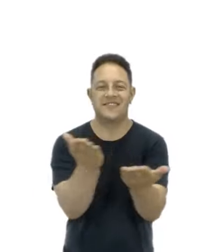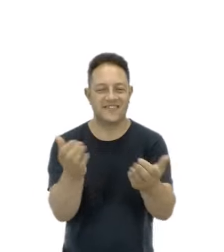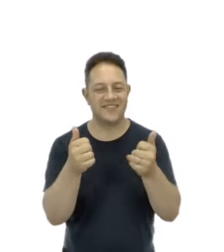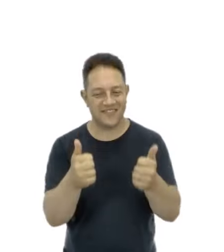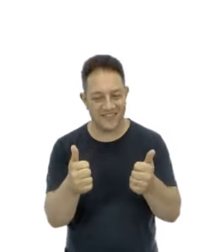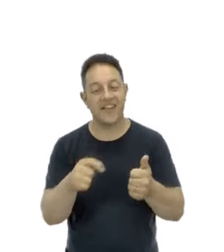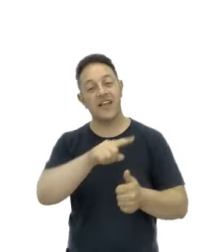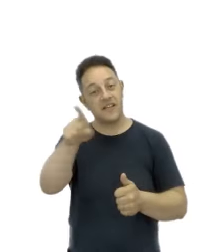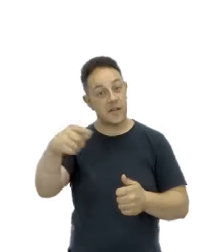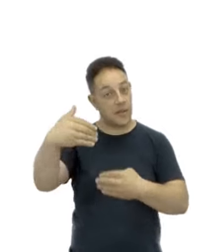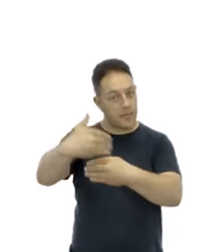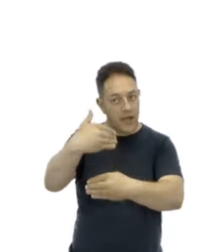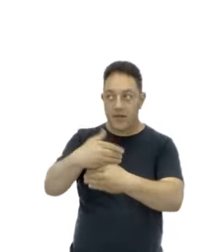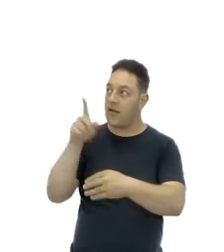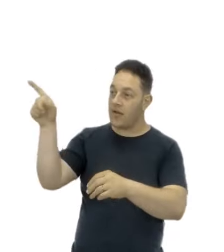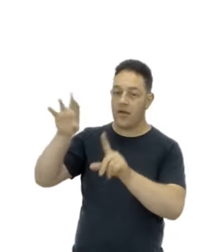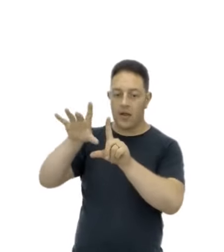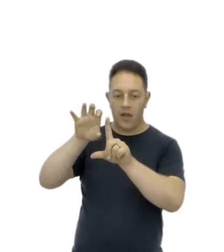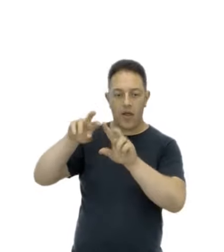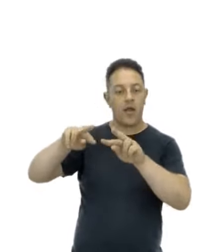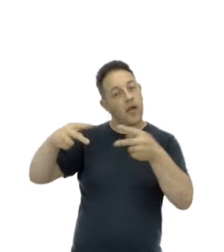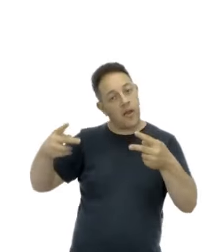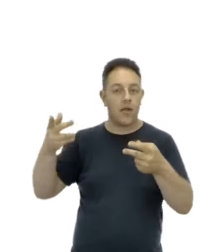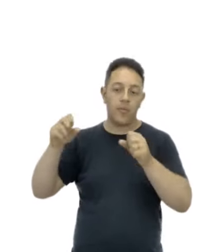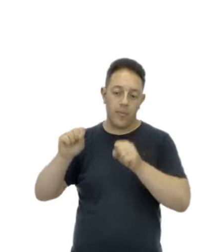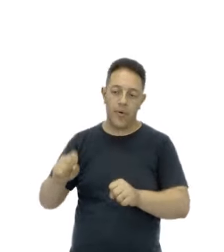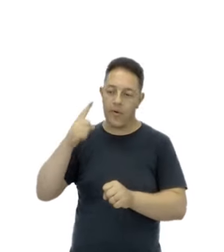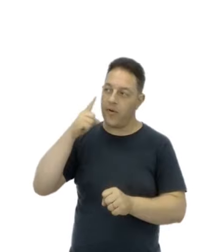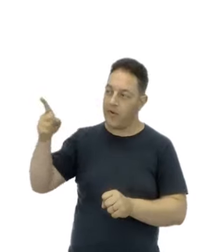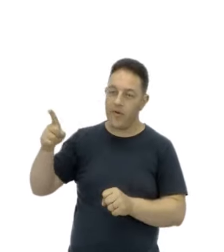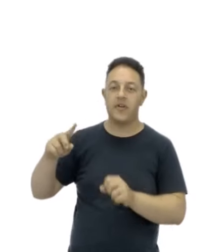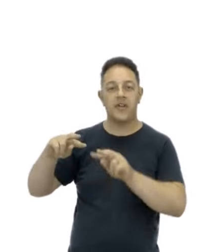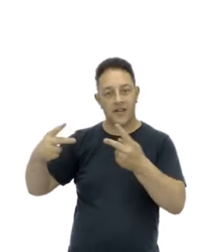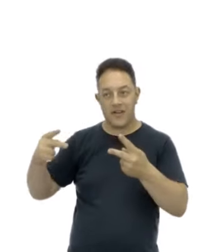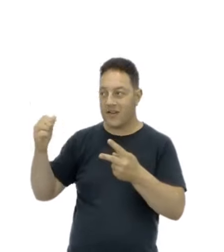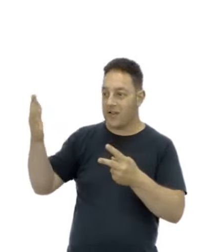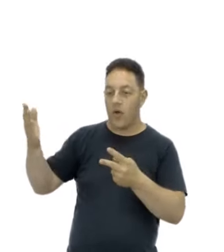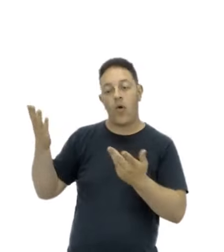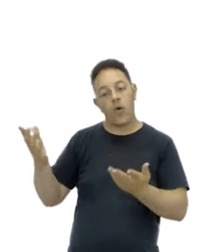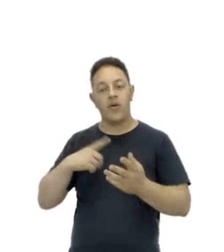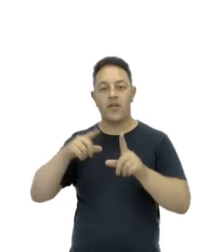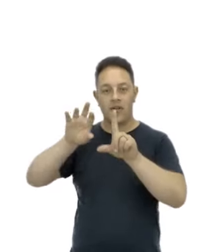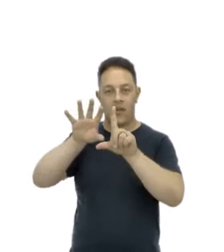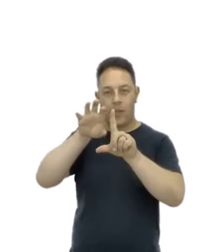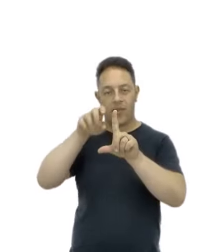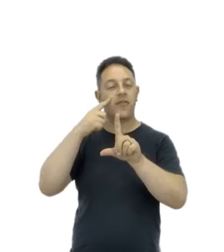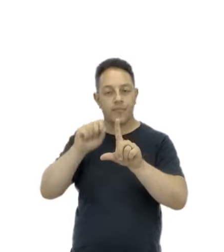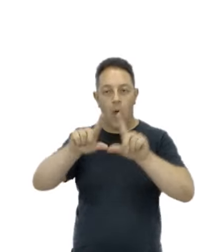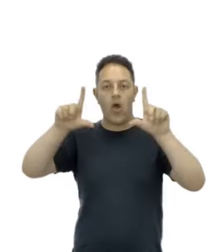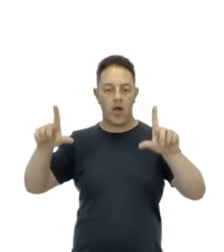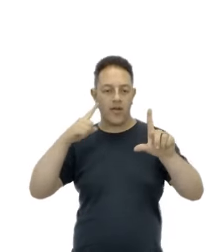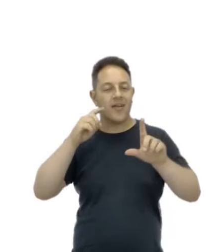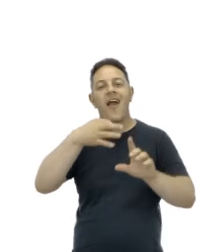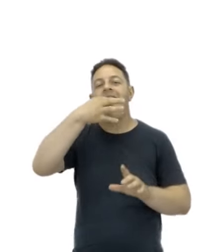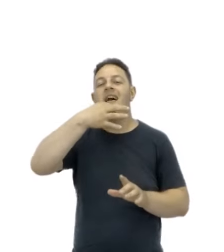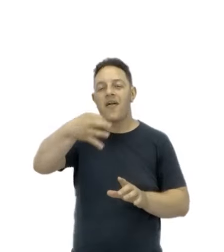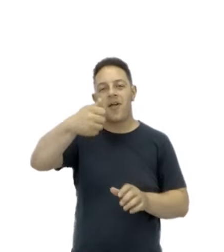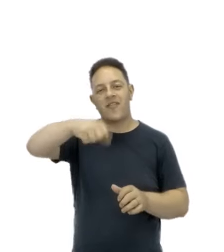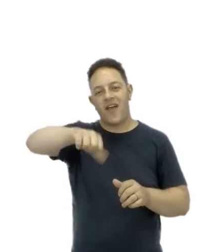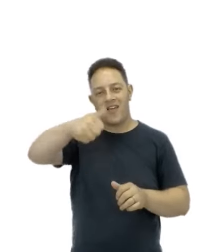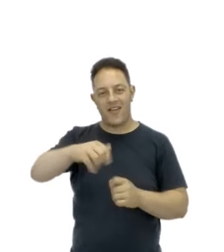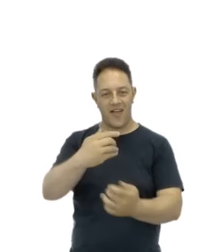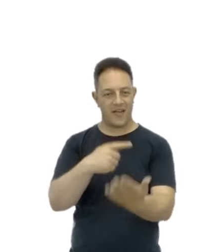essa participação de vocês é muito importante, acessando aqui pelo link ou pelo QR Code. E também